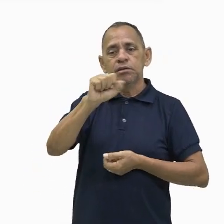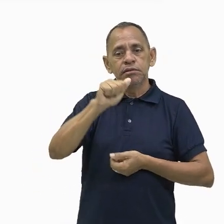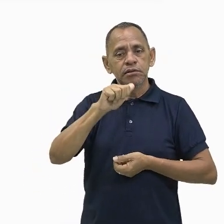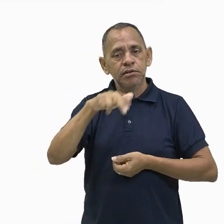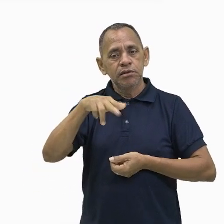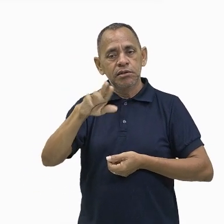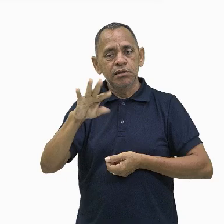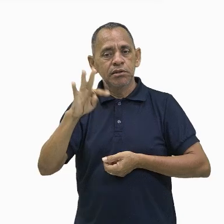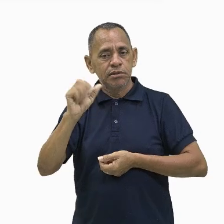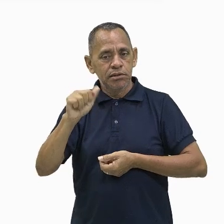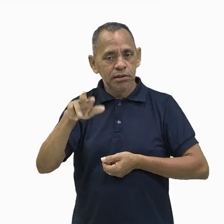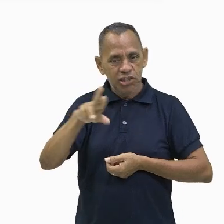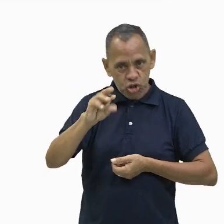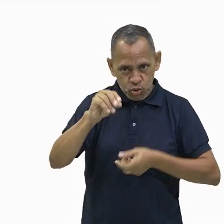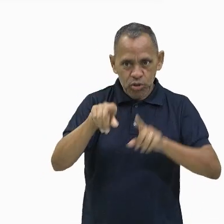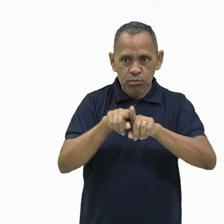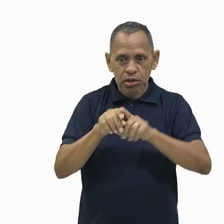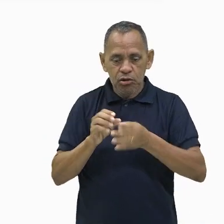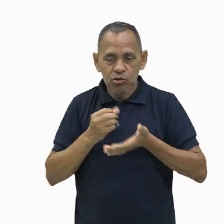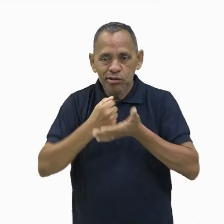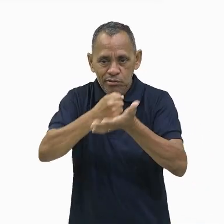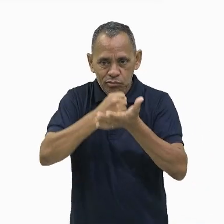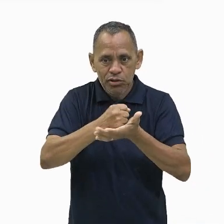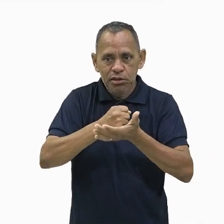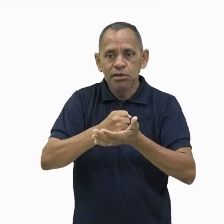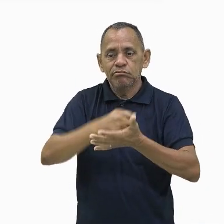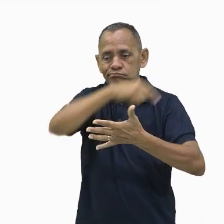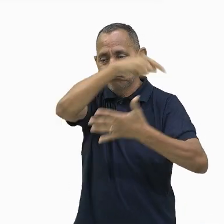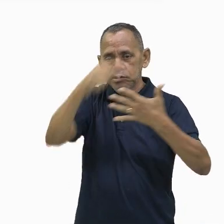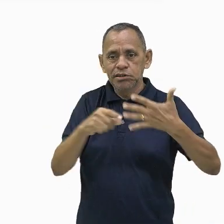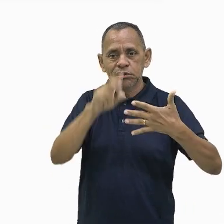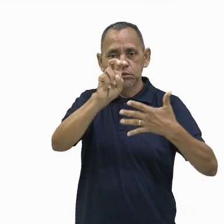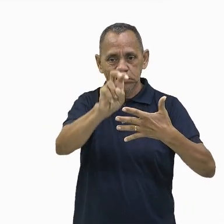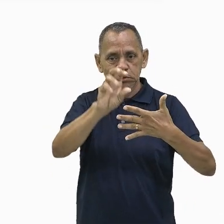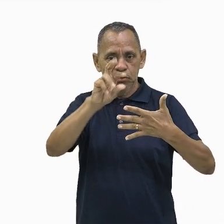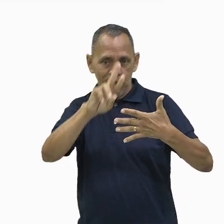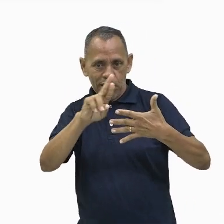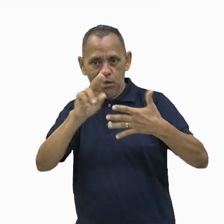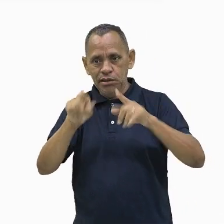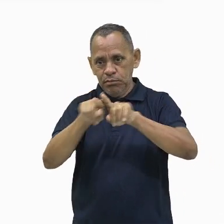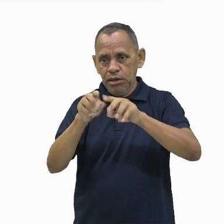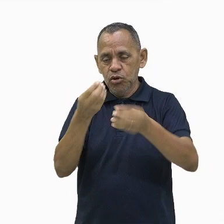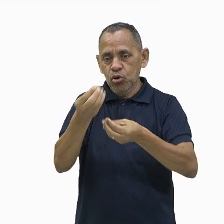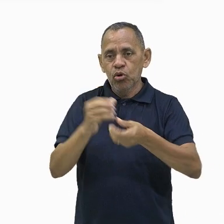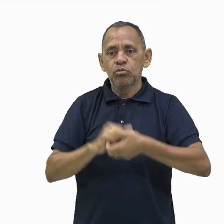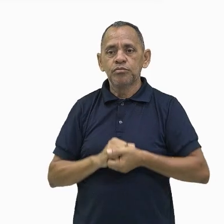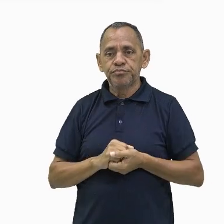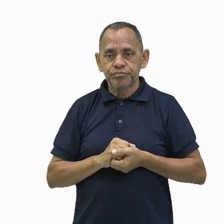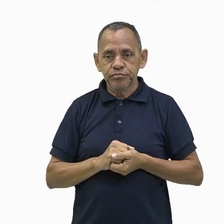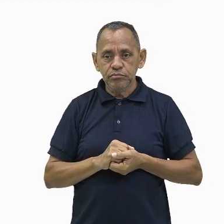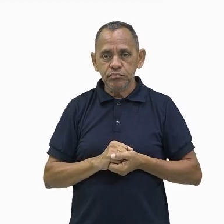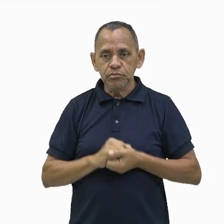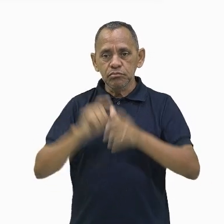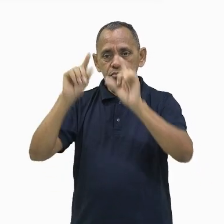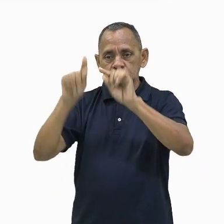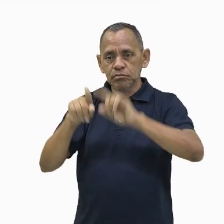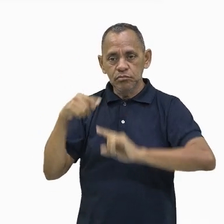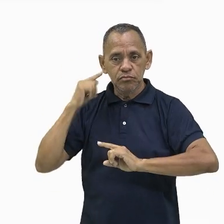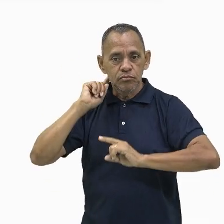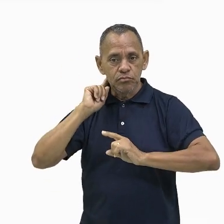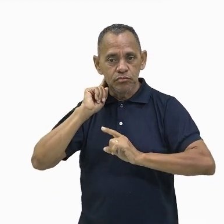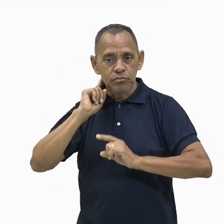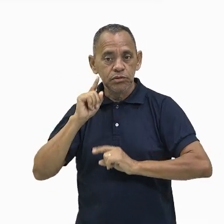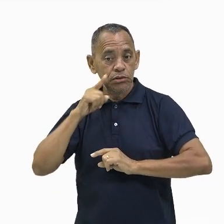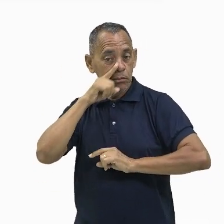5R, contribuímos para a preservação dos habitats naturais e a redução da poluição, que são ameaças diretas